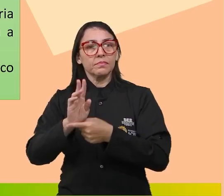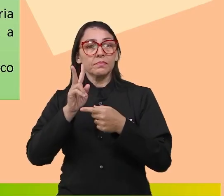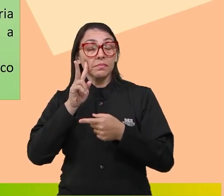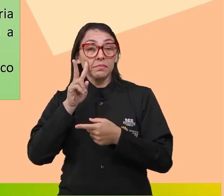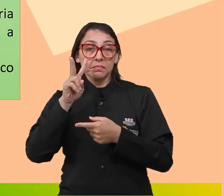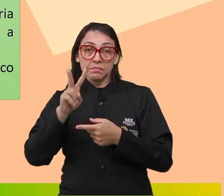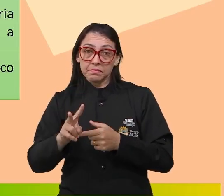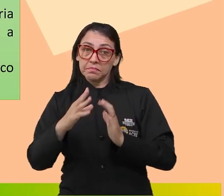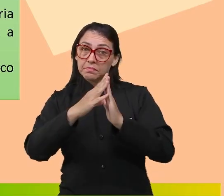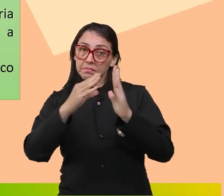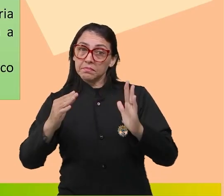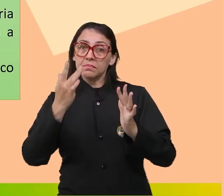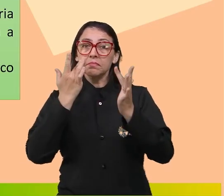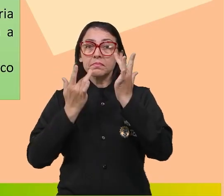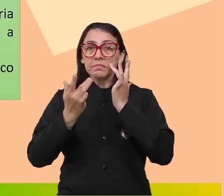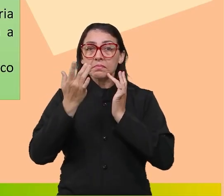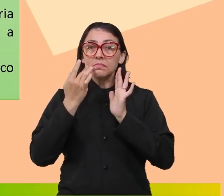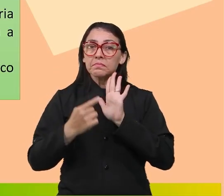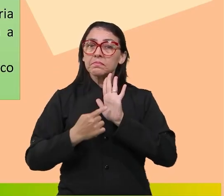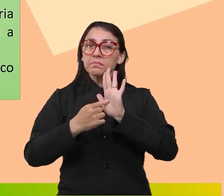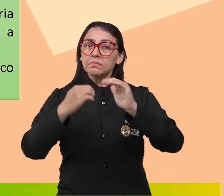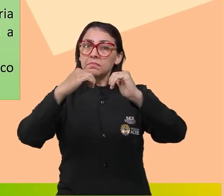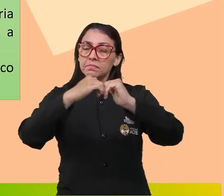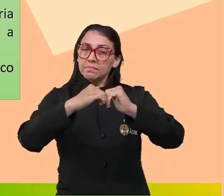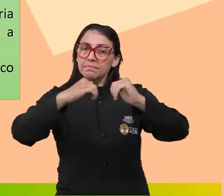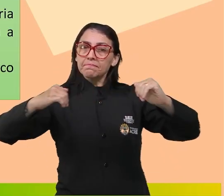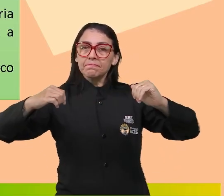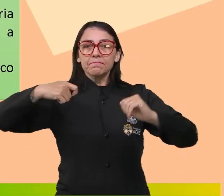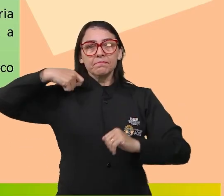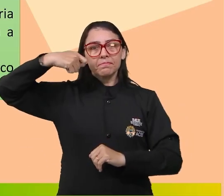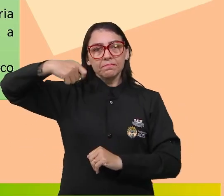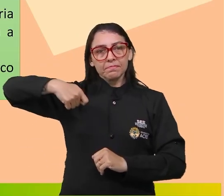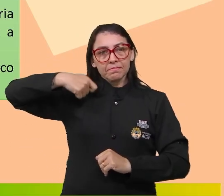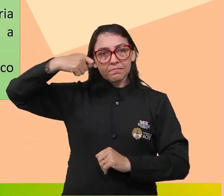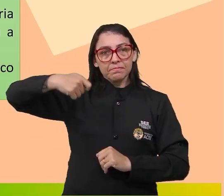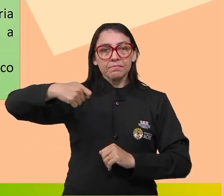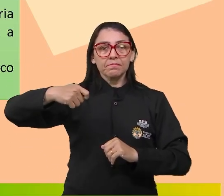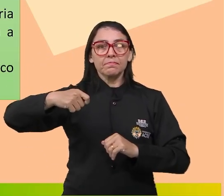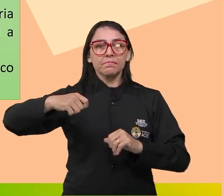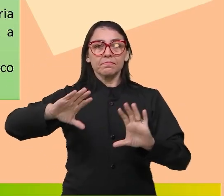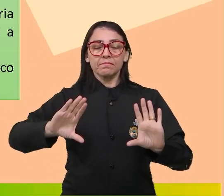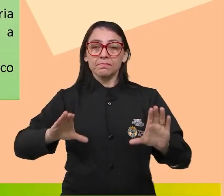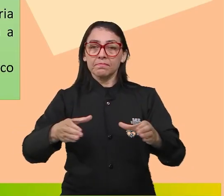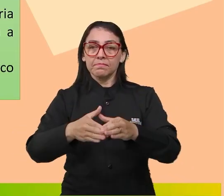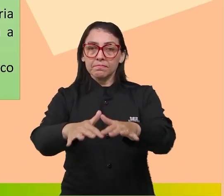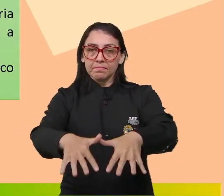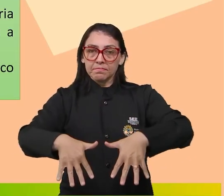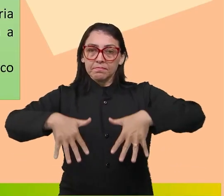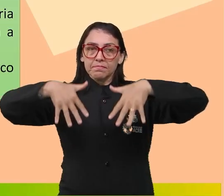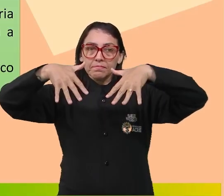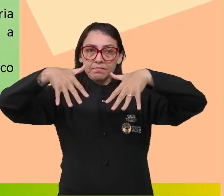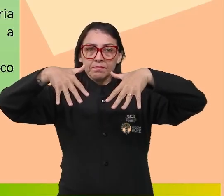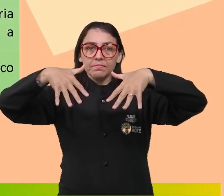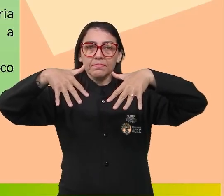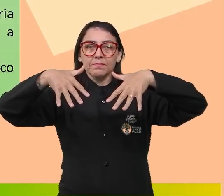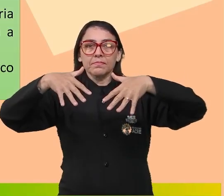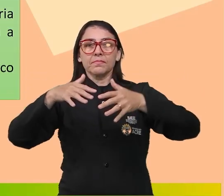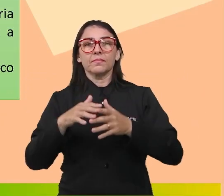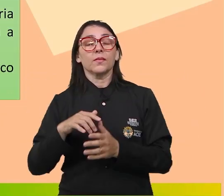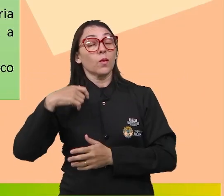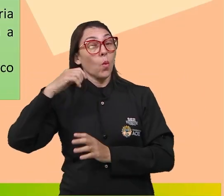de recepção desse modelo teatral se destaca pela separação entre